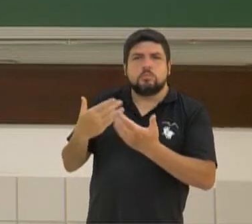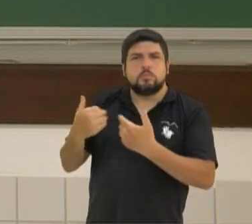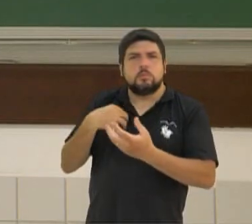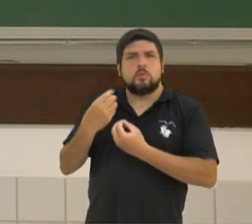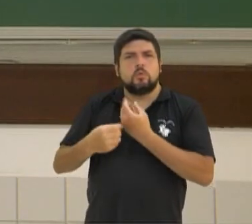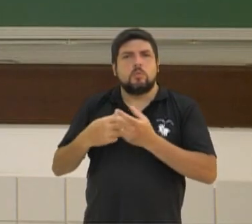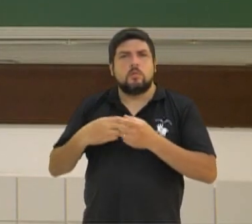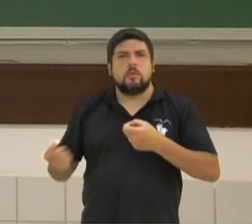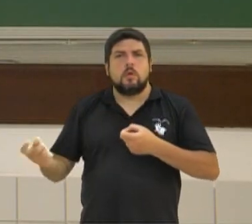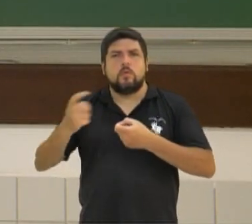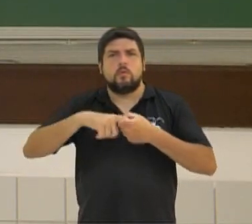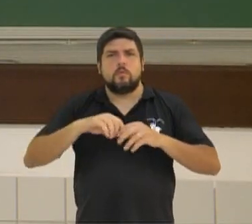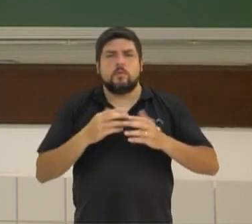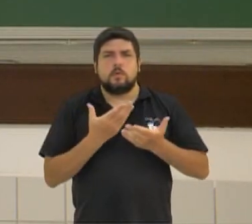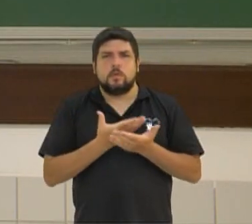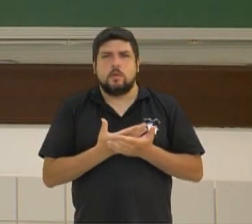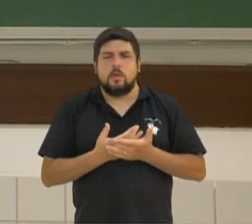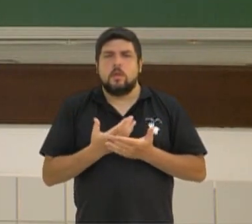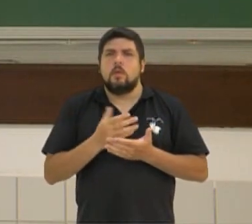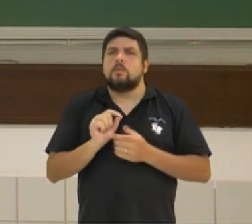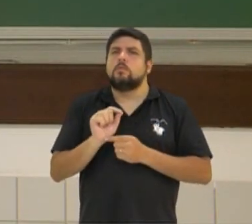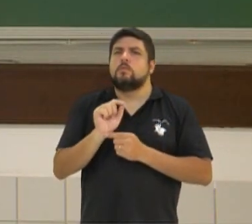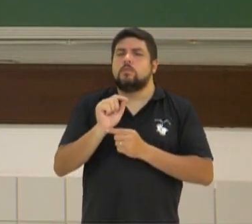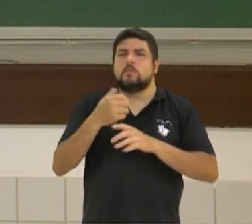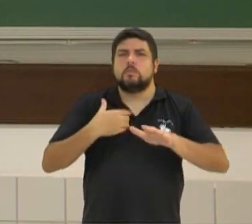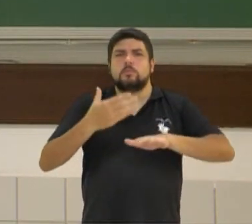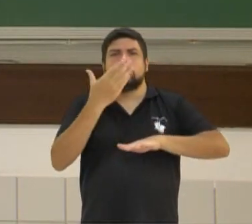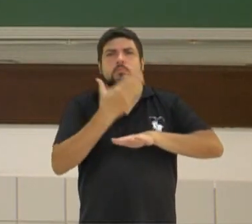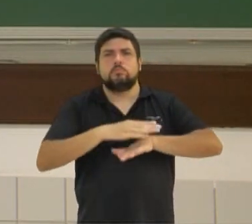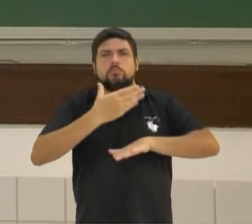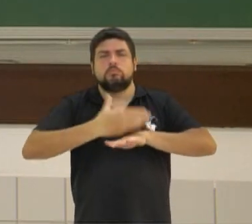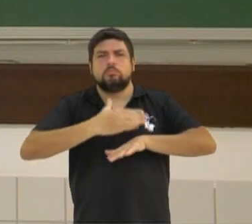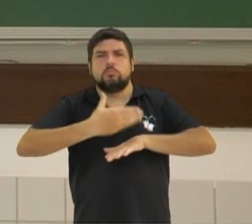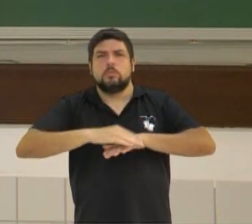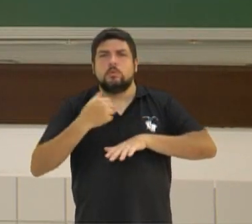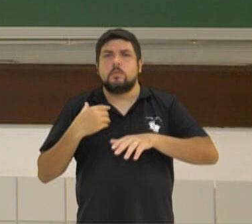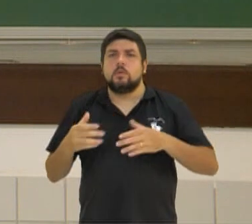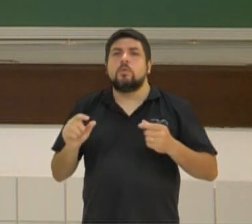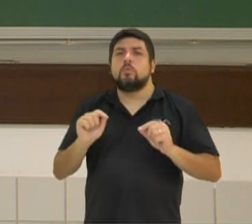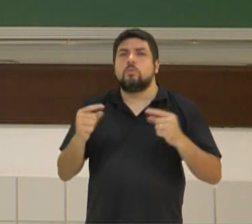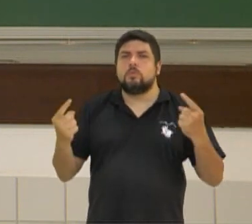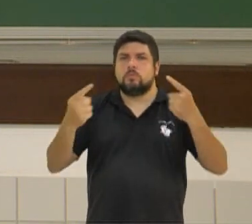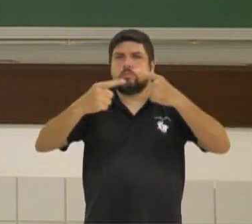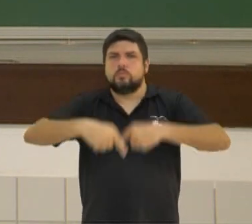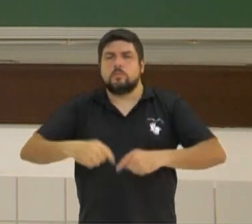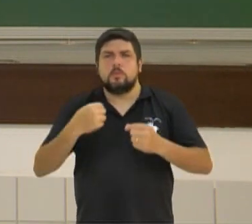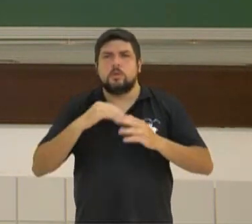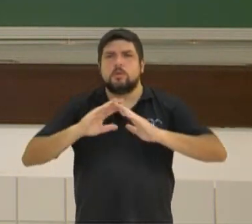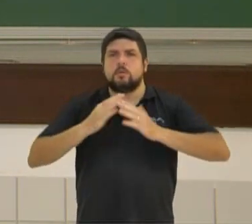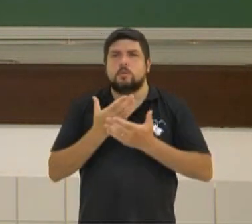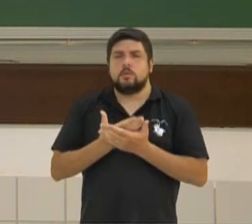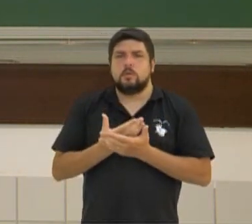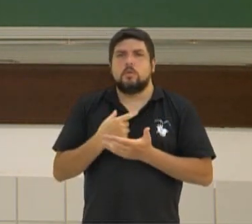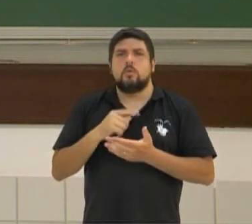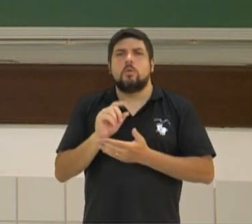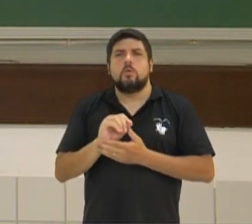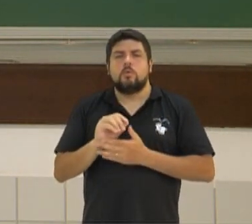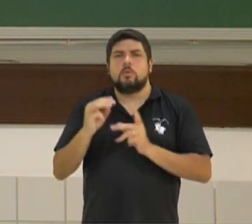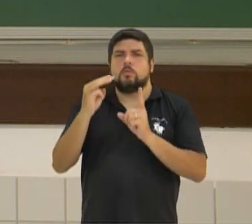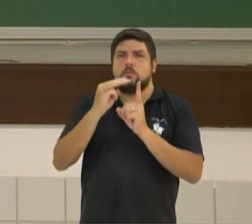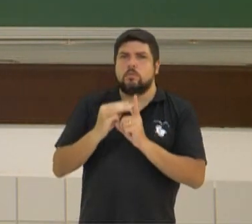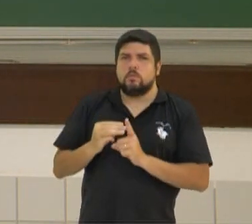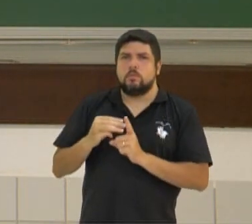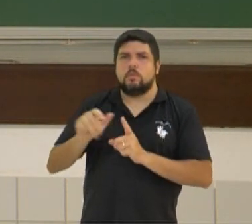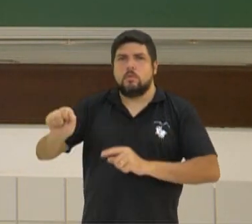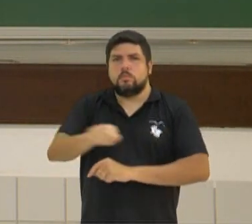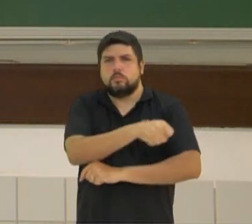começar a treinar, né, para que esteja participando dos jogos escolares aí dentro da modalidade de badminton. Então, a